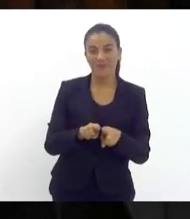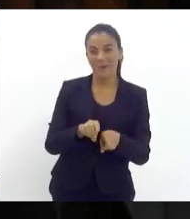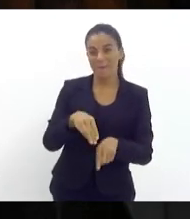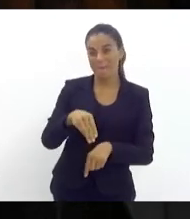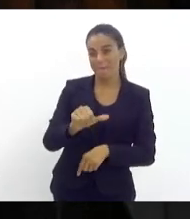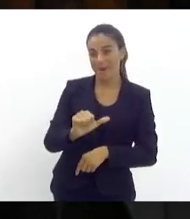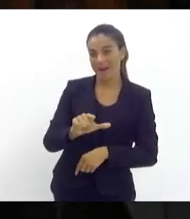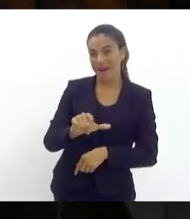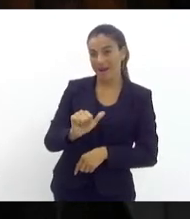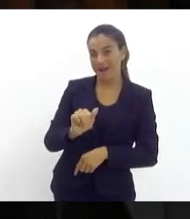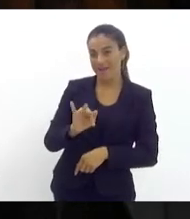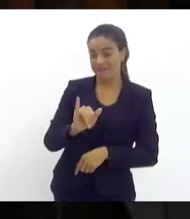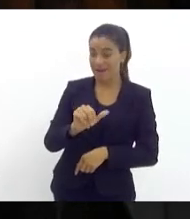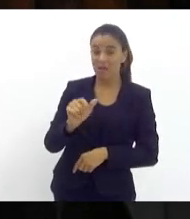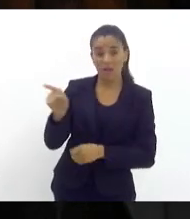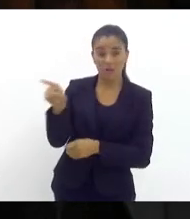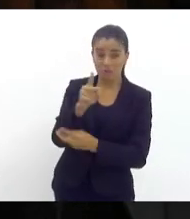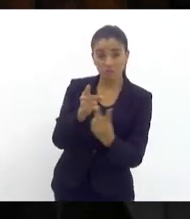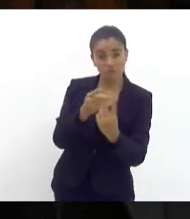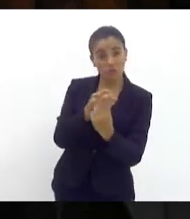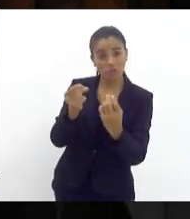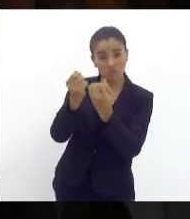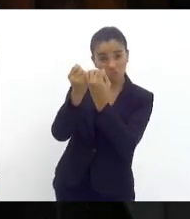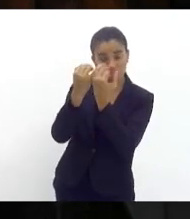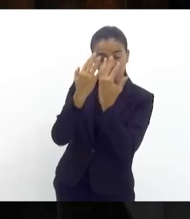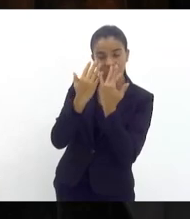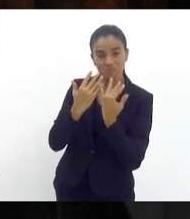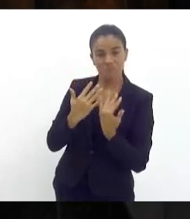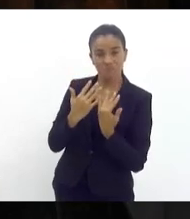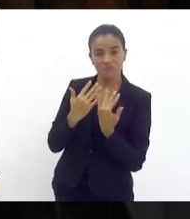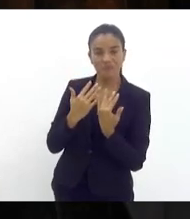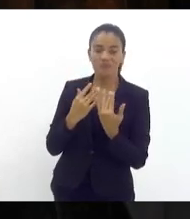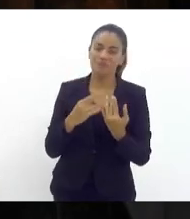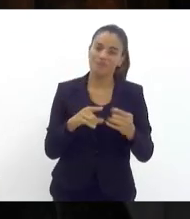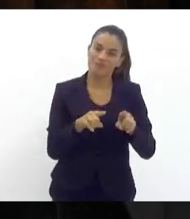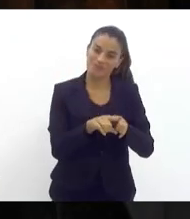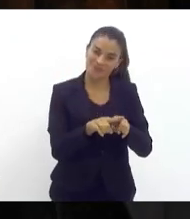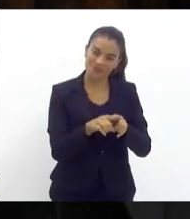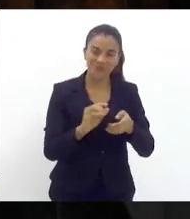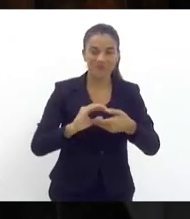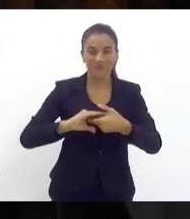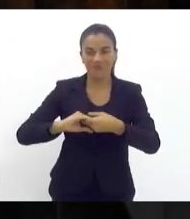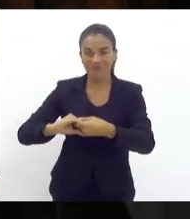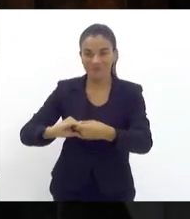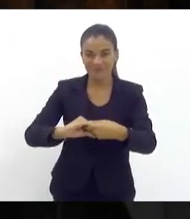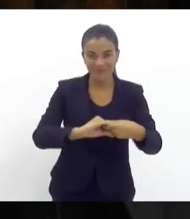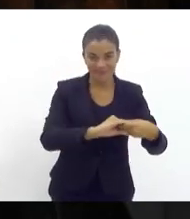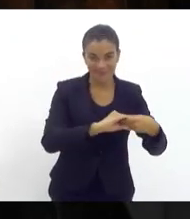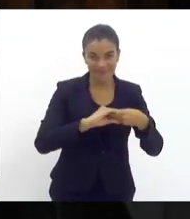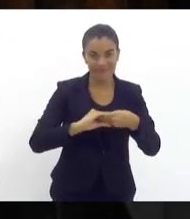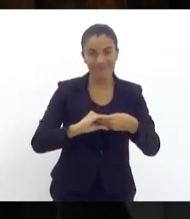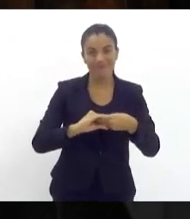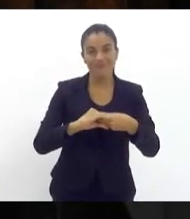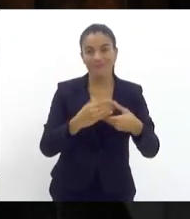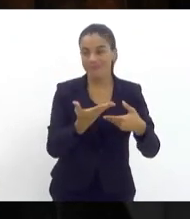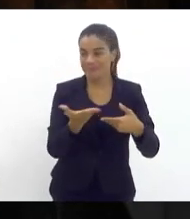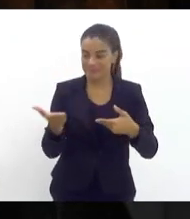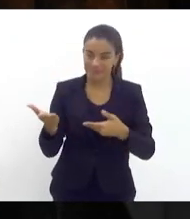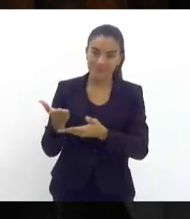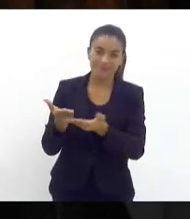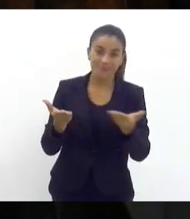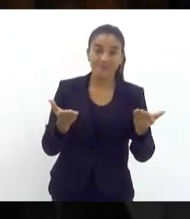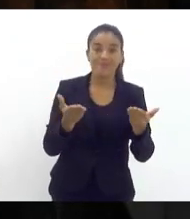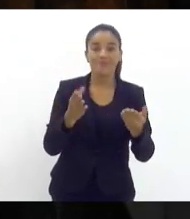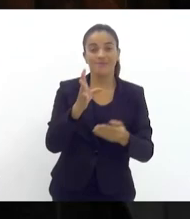e o fui e eu fui e eu fui acho que ele também saudar as senhoras e